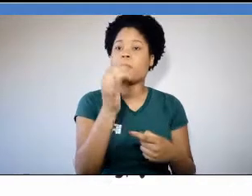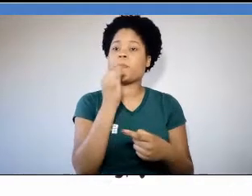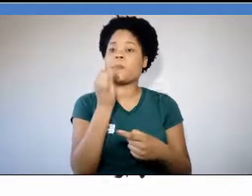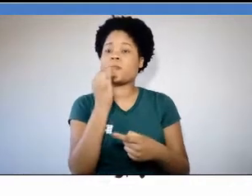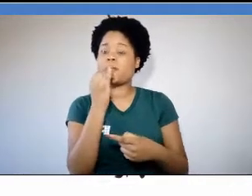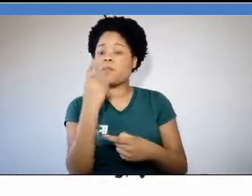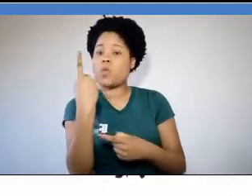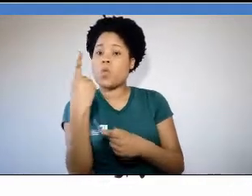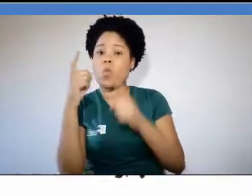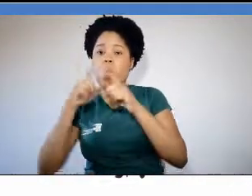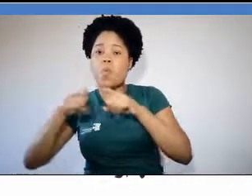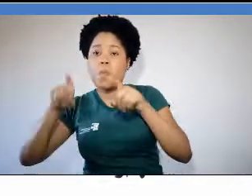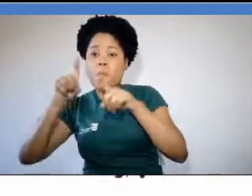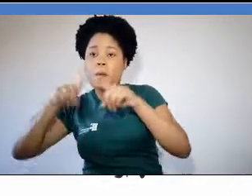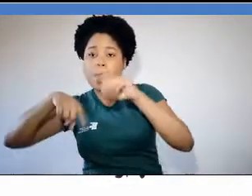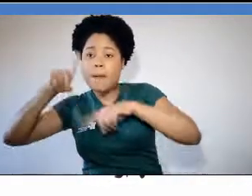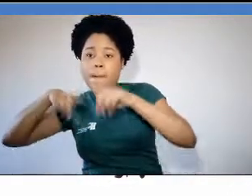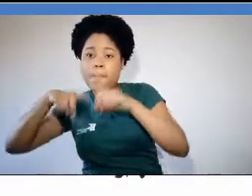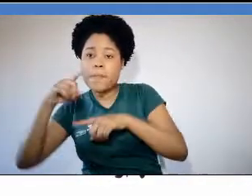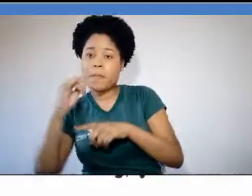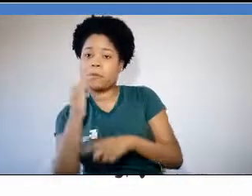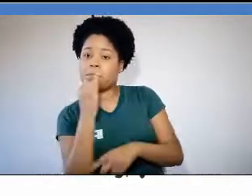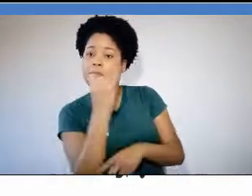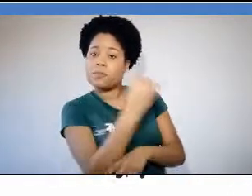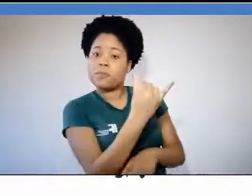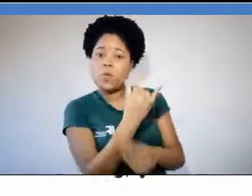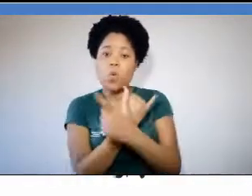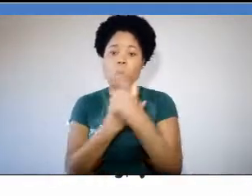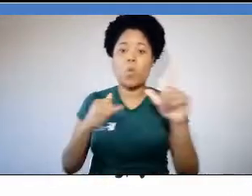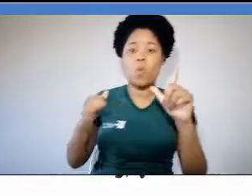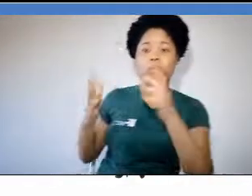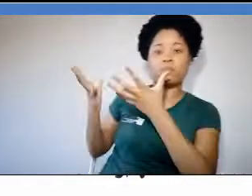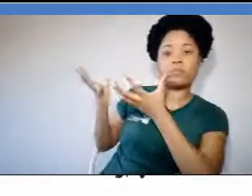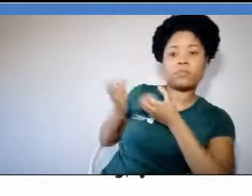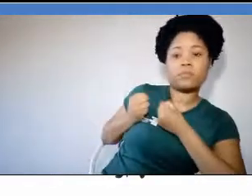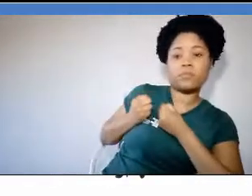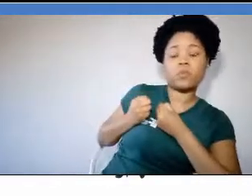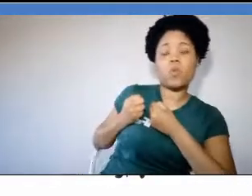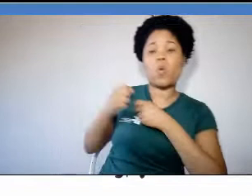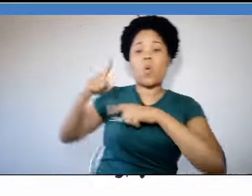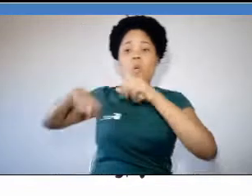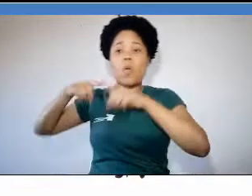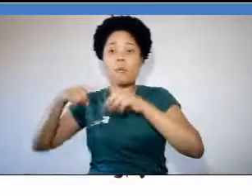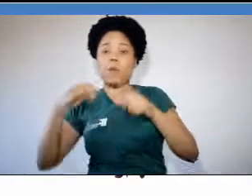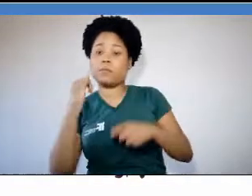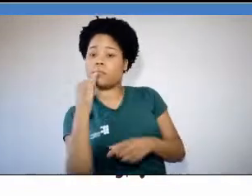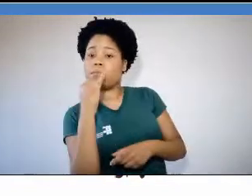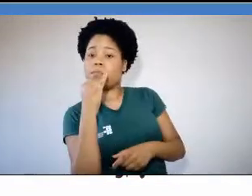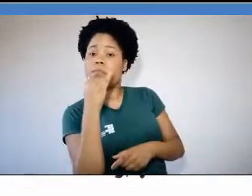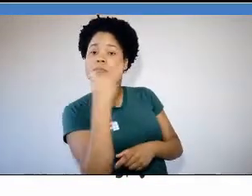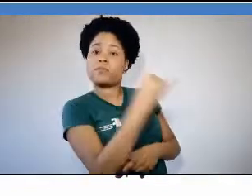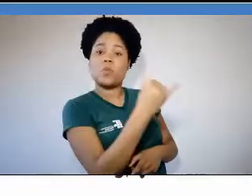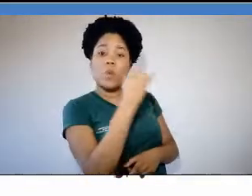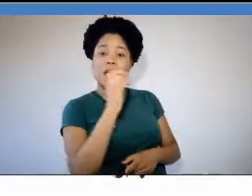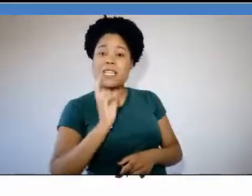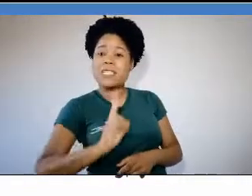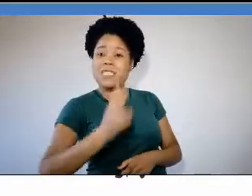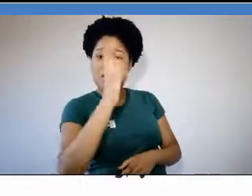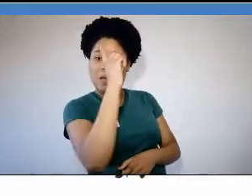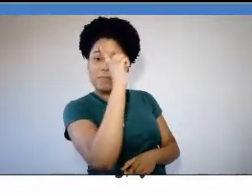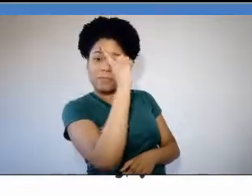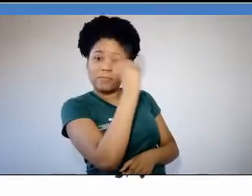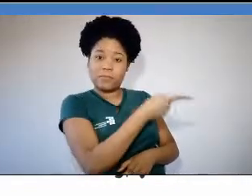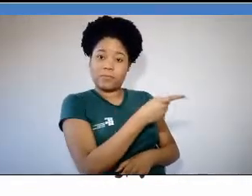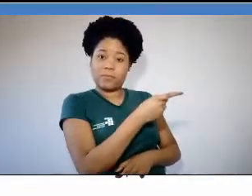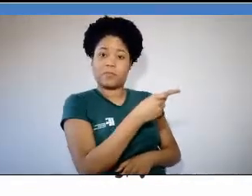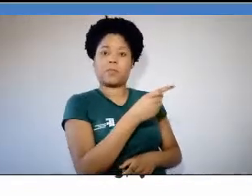exemplo nós temos o equipamento transmissor e o equipamento receptor. Então, o transmissor sempre envia os